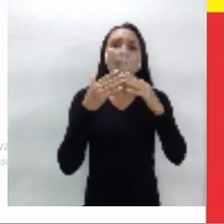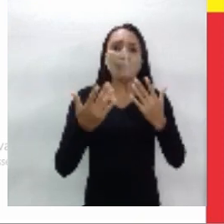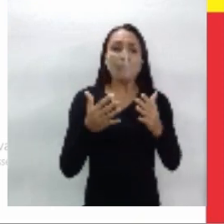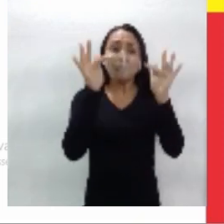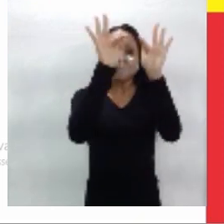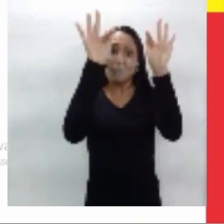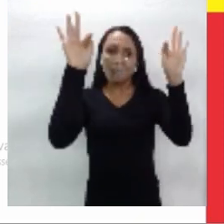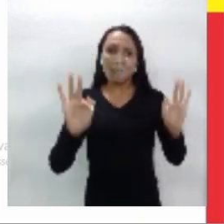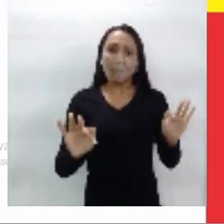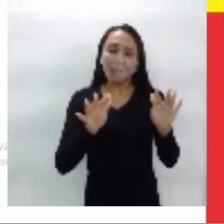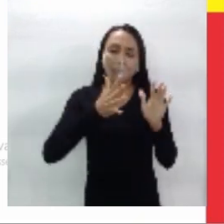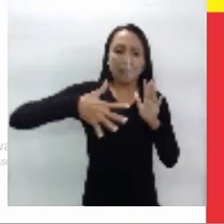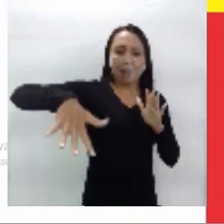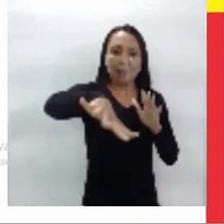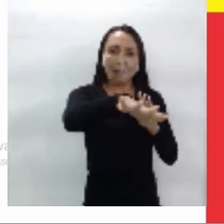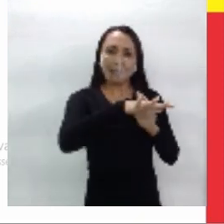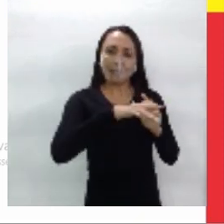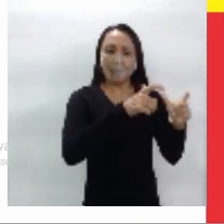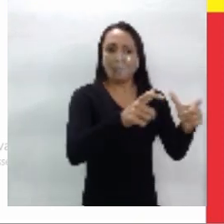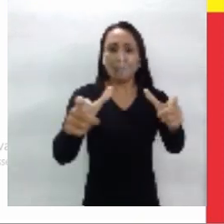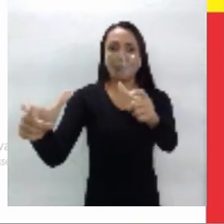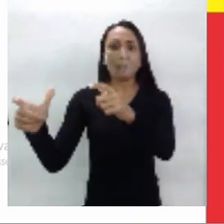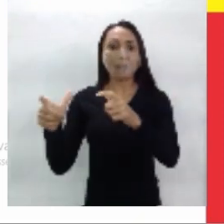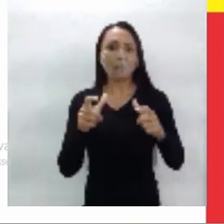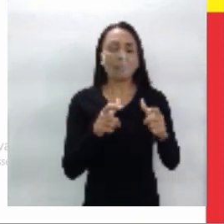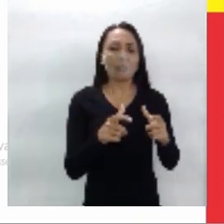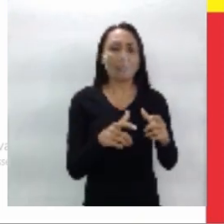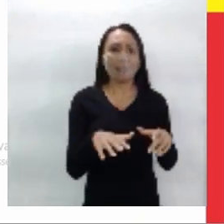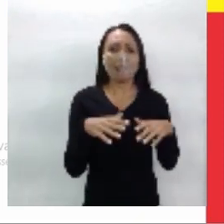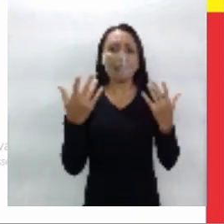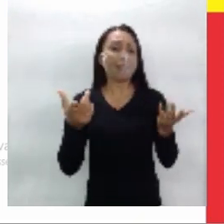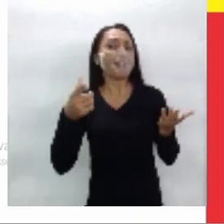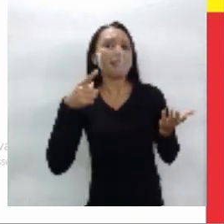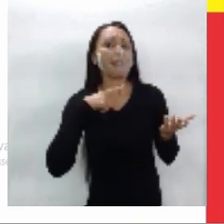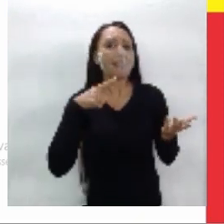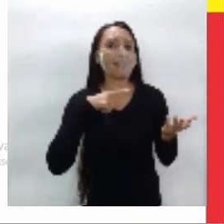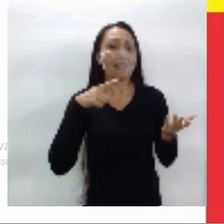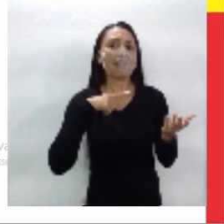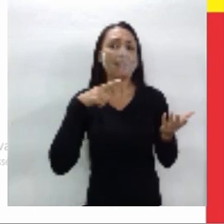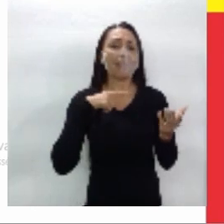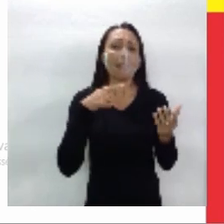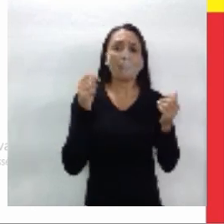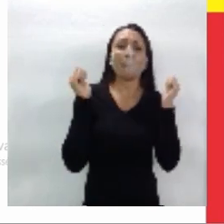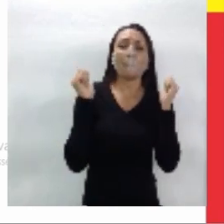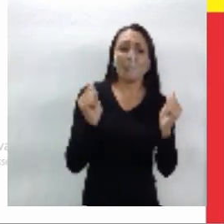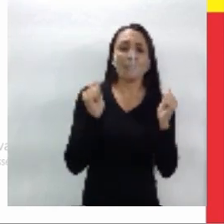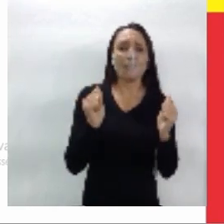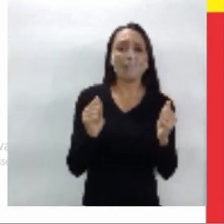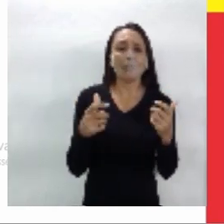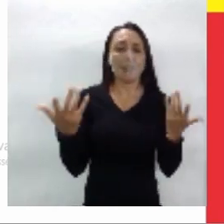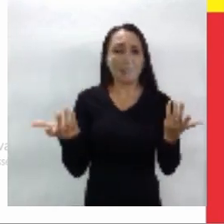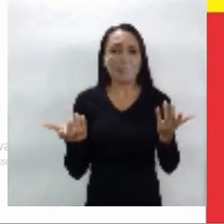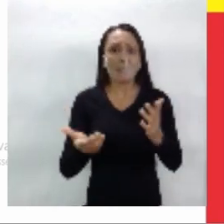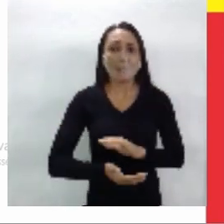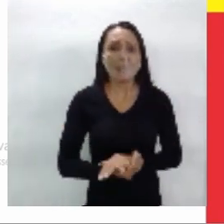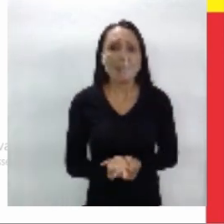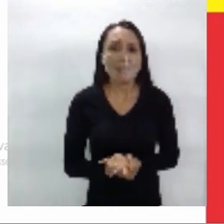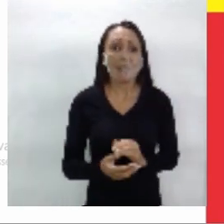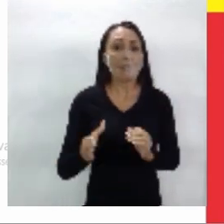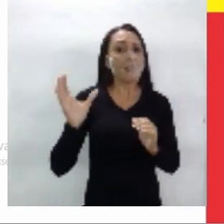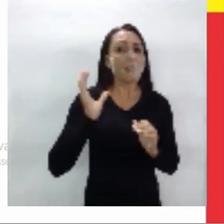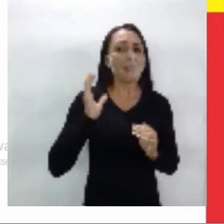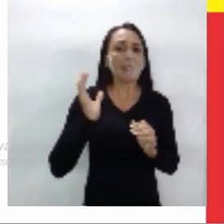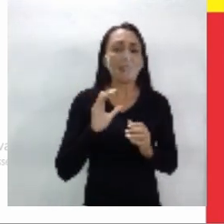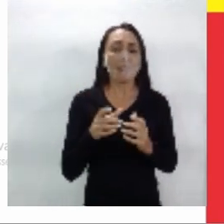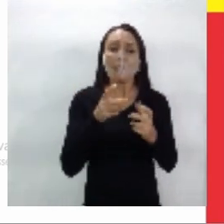senhor feudal, as terras ao redor, tá certo? Então, quem é que tinha posse de terra? Os nobres.